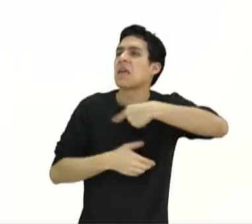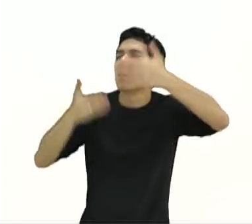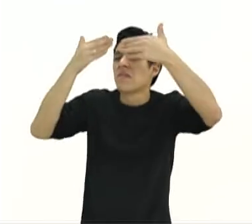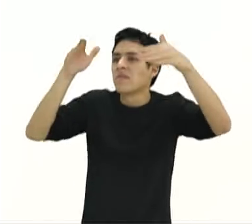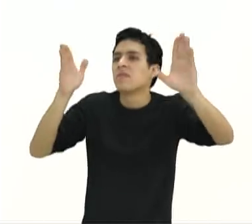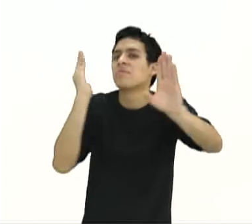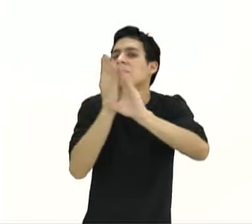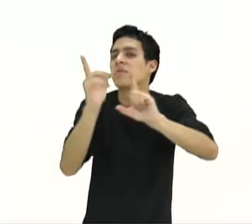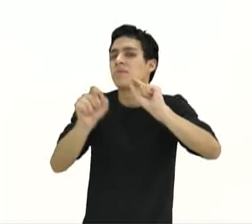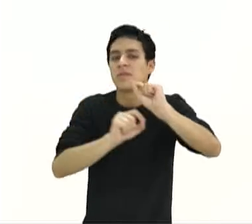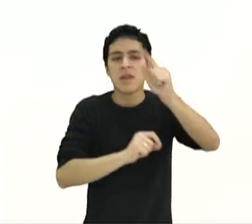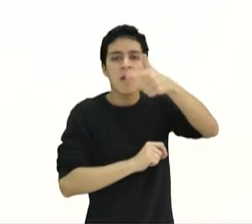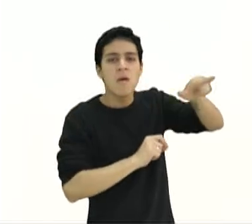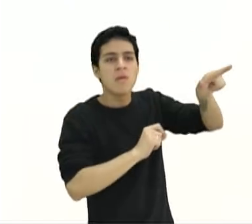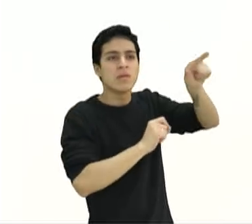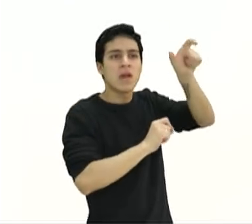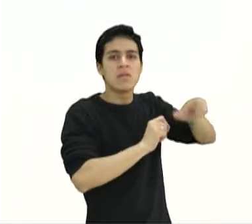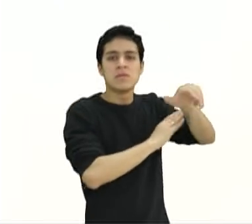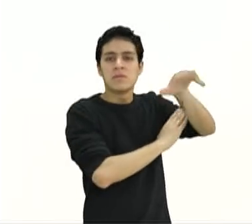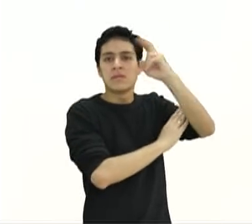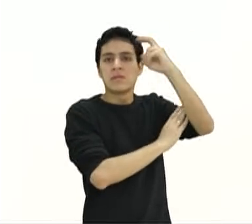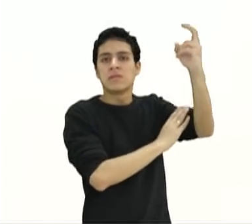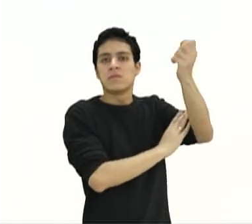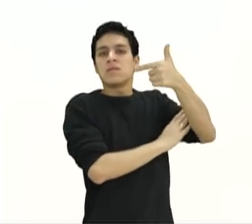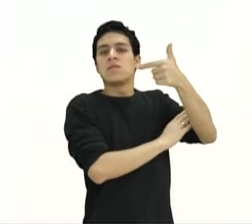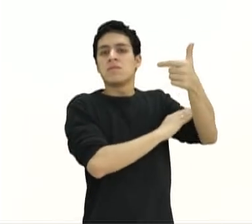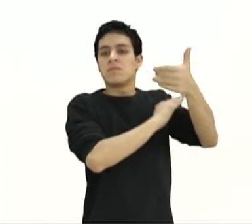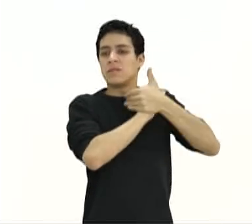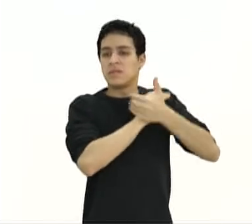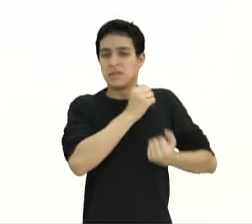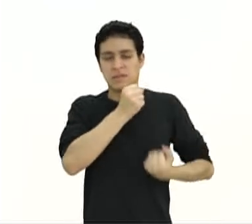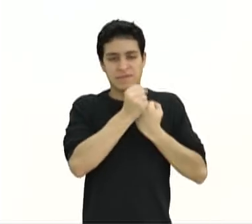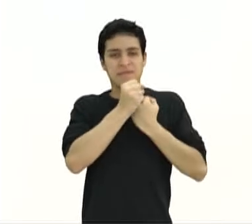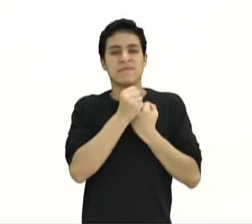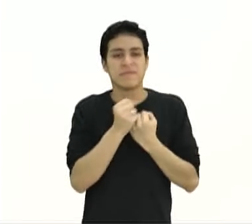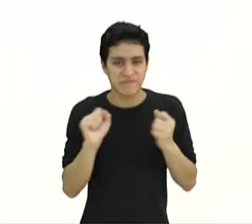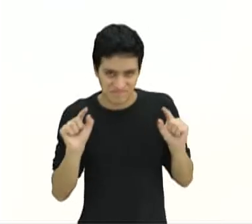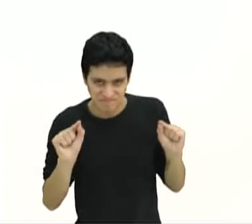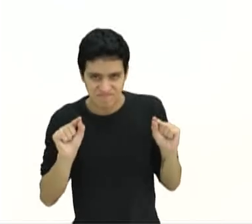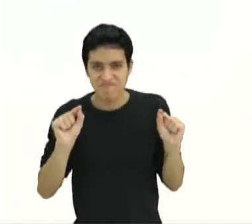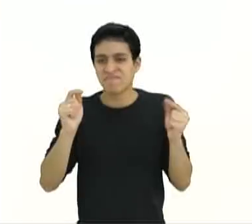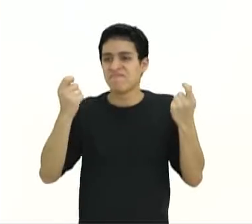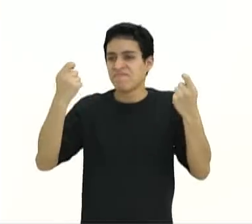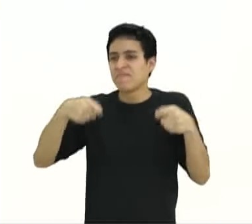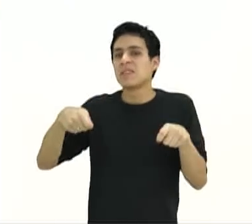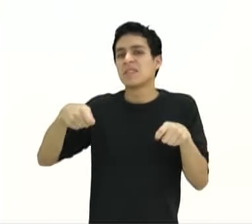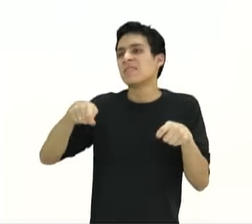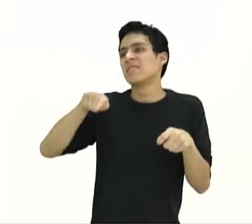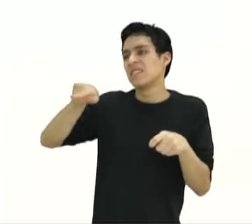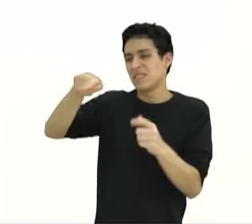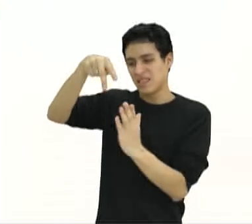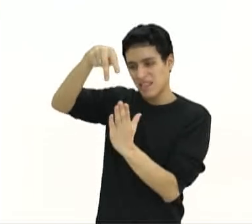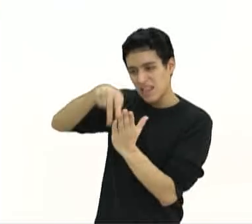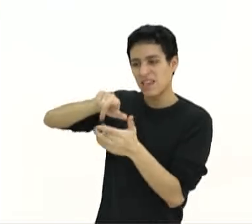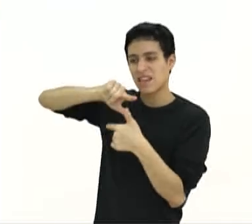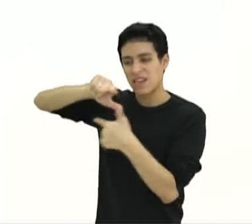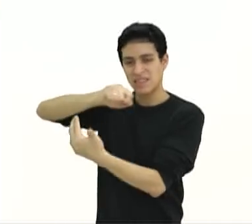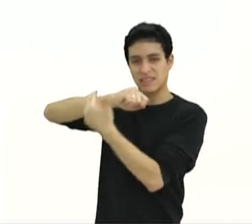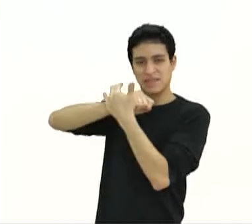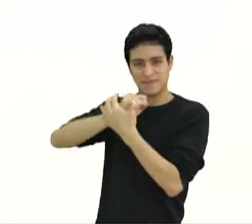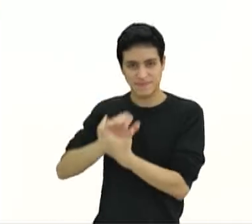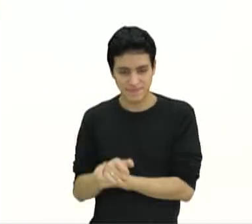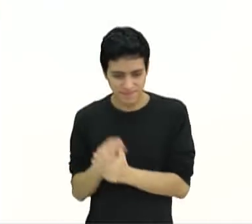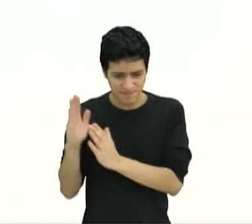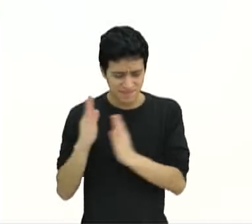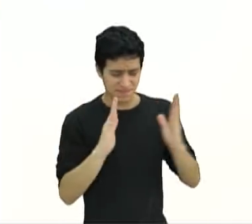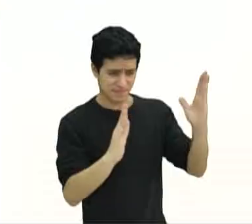ombros de gigantes. Precisamos desses gigantes. Precisamos dos clássicos. Na época do Império